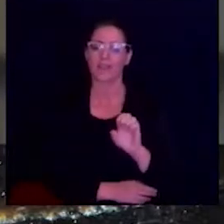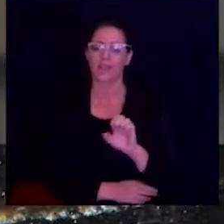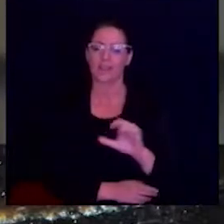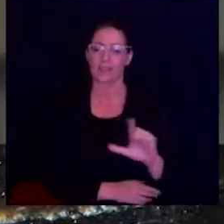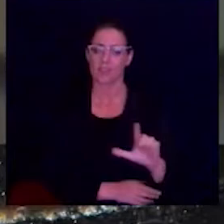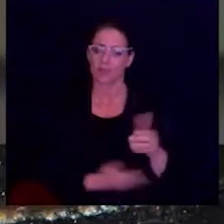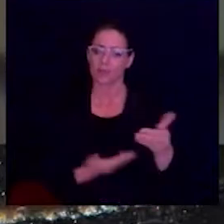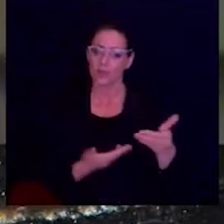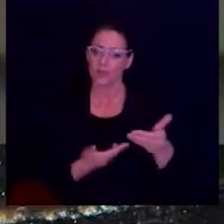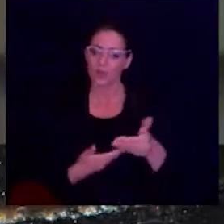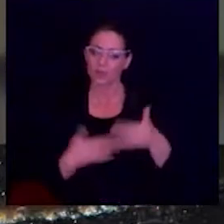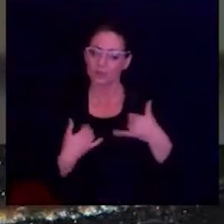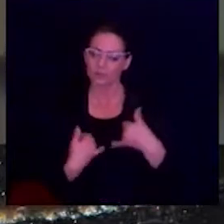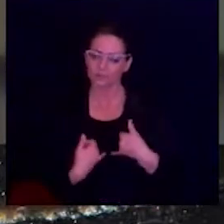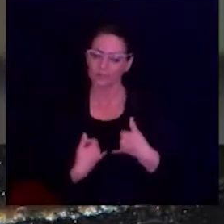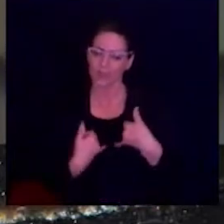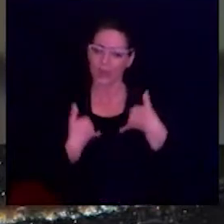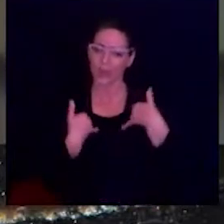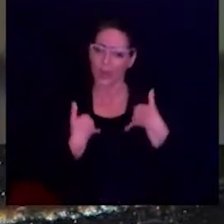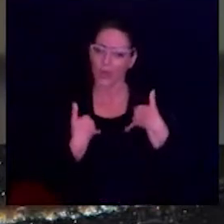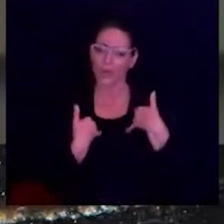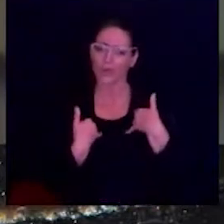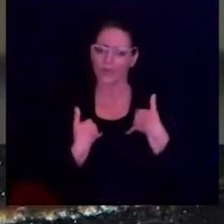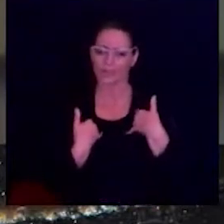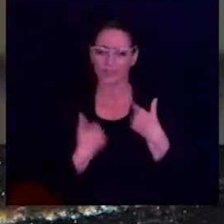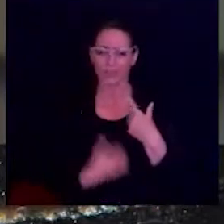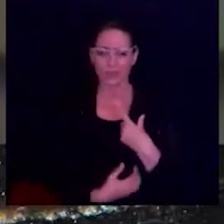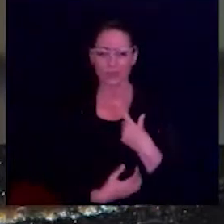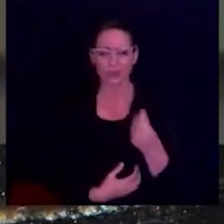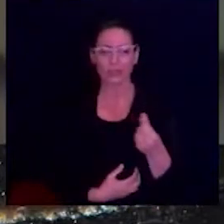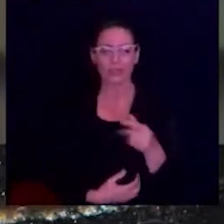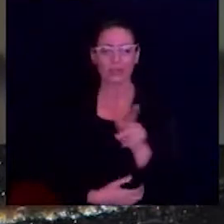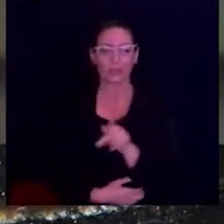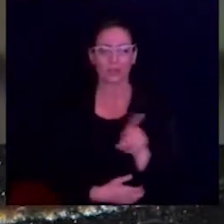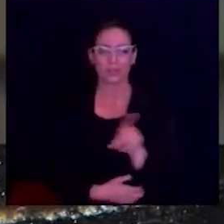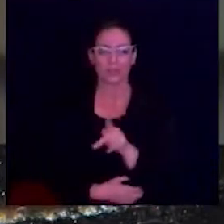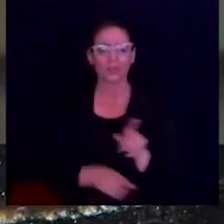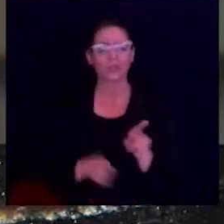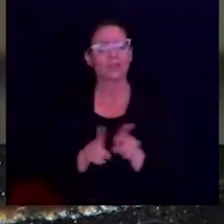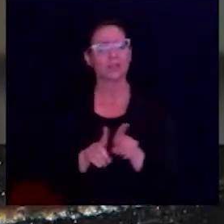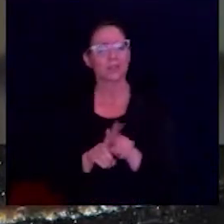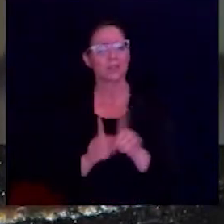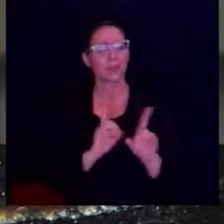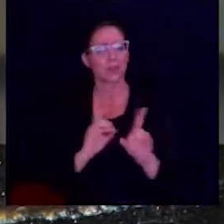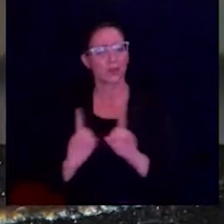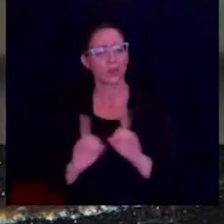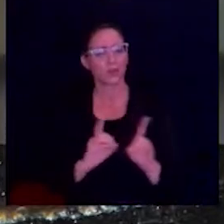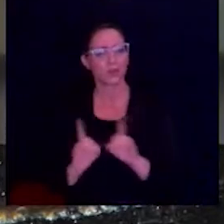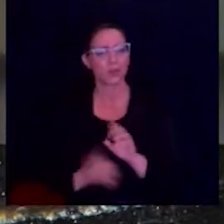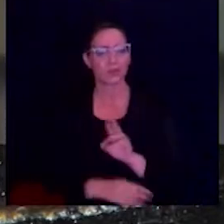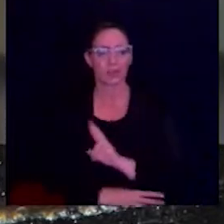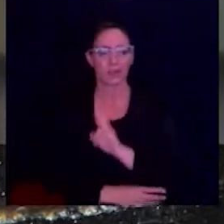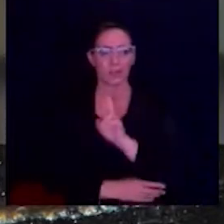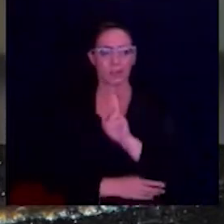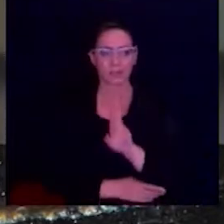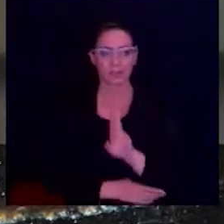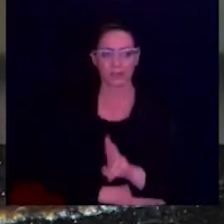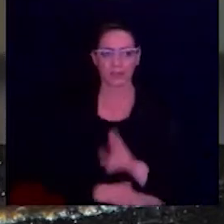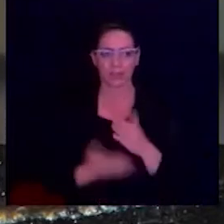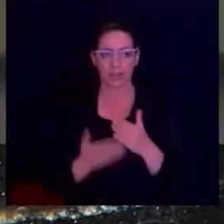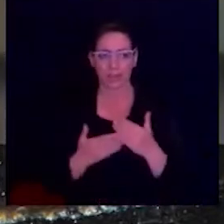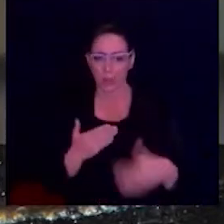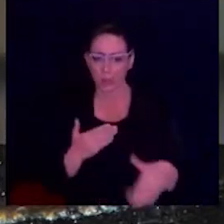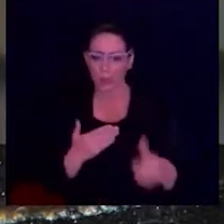honra de ser seu paraninfo e ter sido seu professor e coordenador nesse momento, representando aqui todos